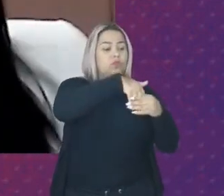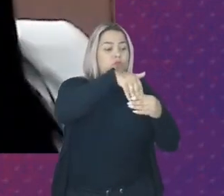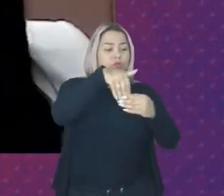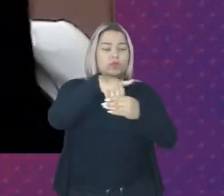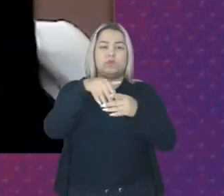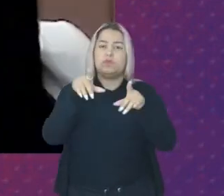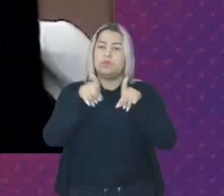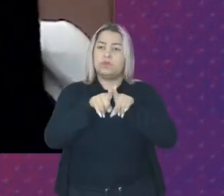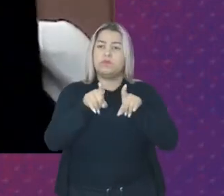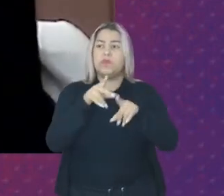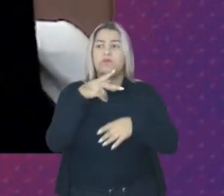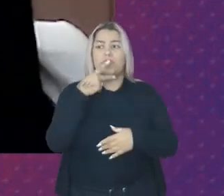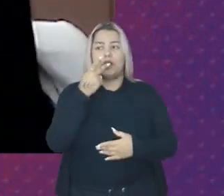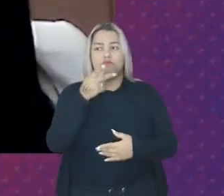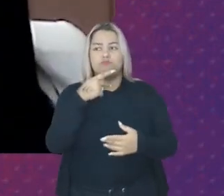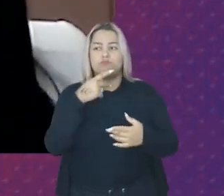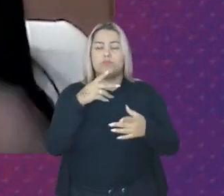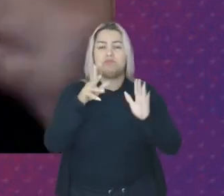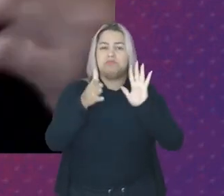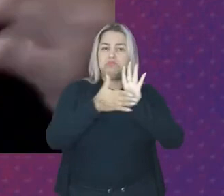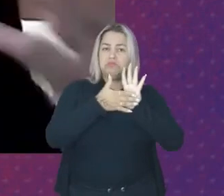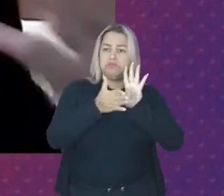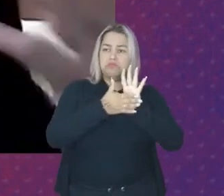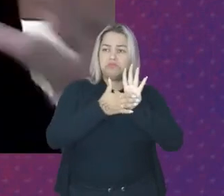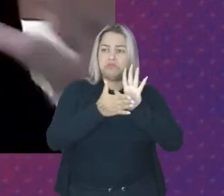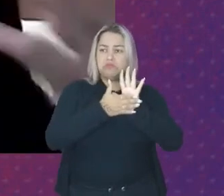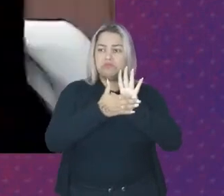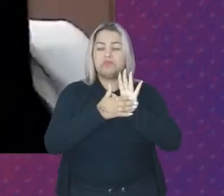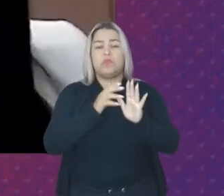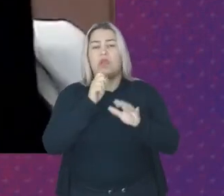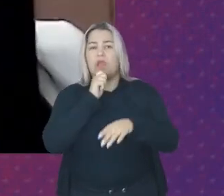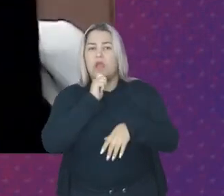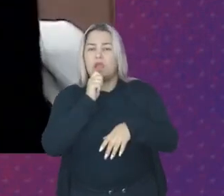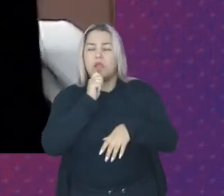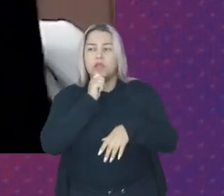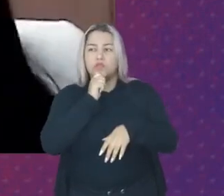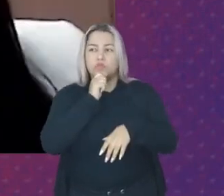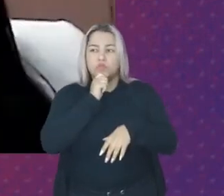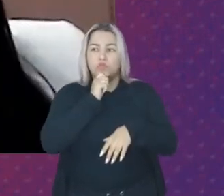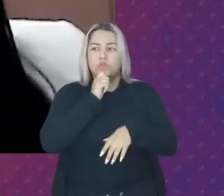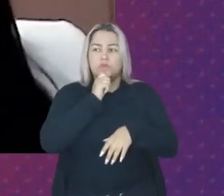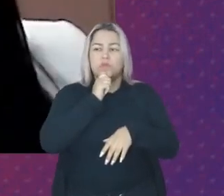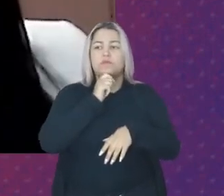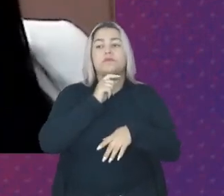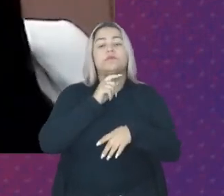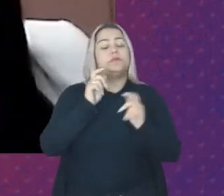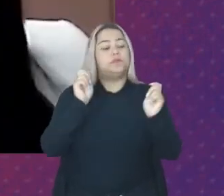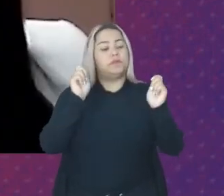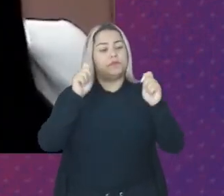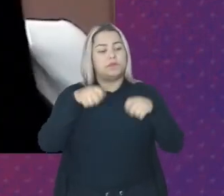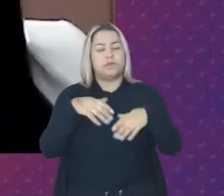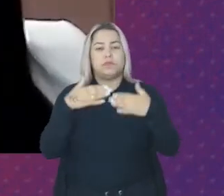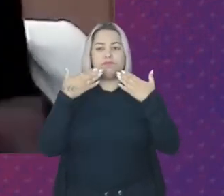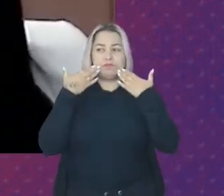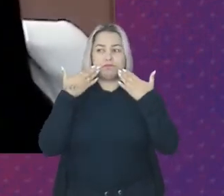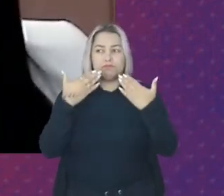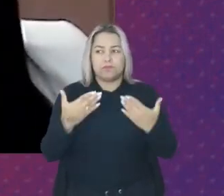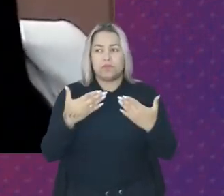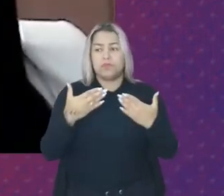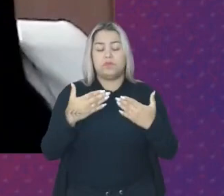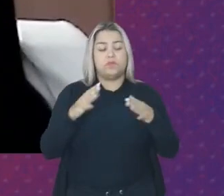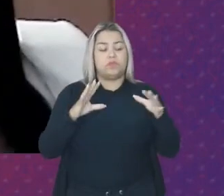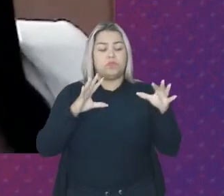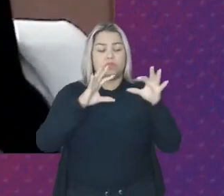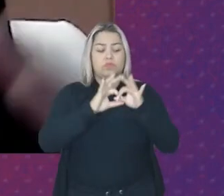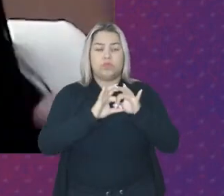a hora de você falar das suas propostas ainda o tempo inteiro. Primeiro, você precisa se apresentar para